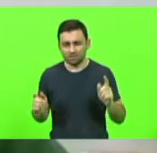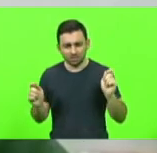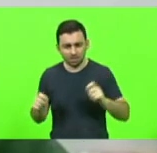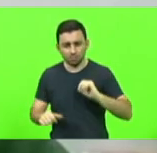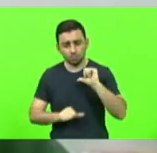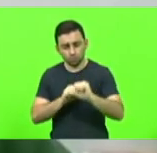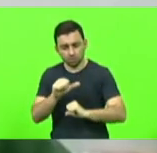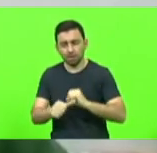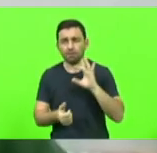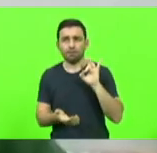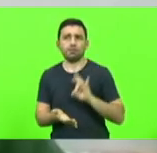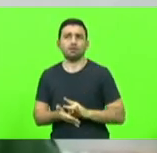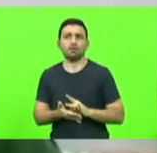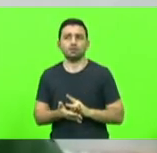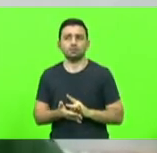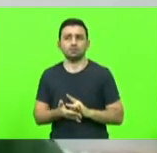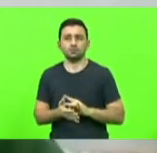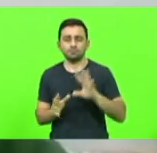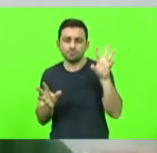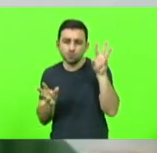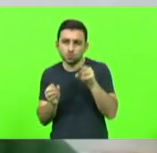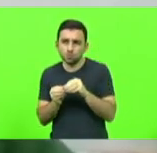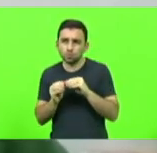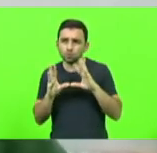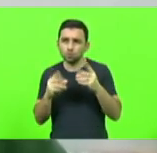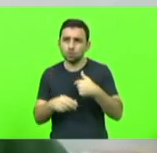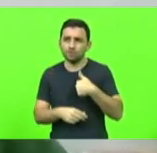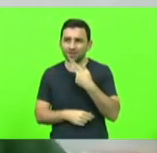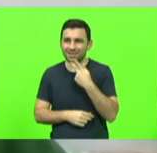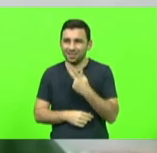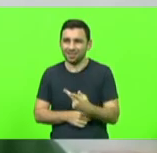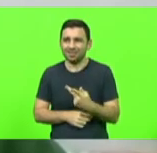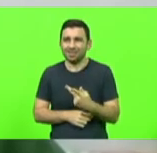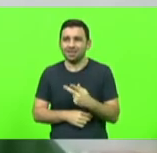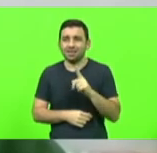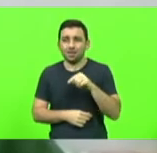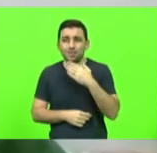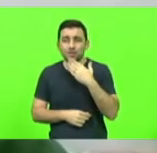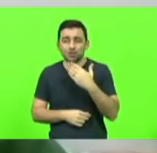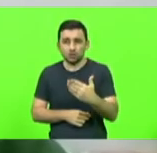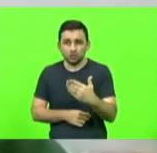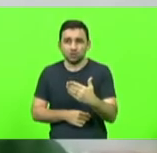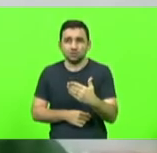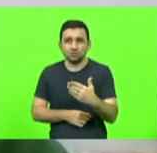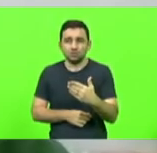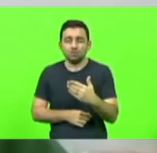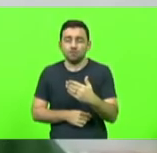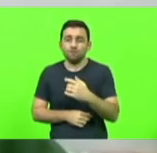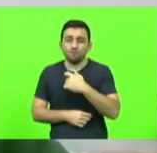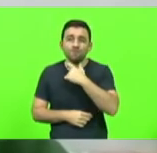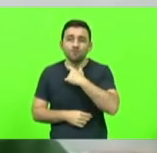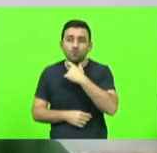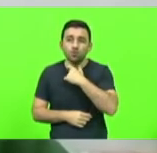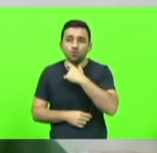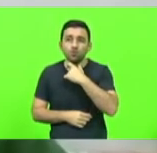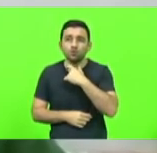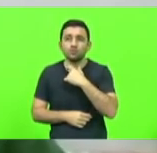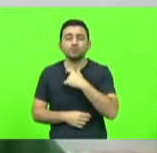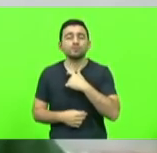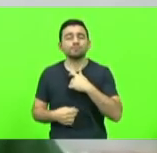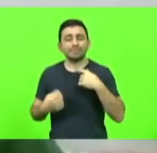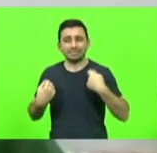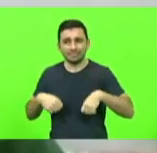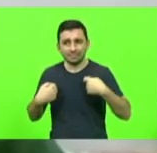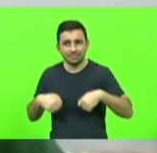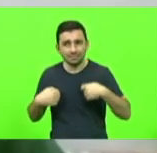e a síntese de tudo que eu falei é: a demanda por fonoaudiólogos é enorme, a falta desses